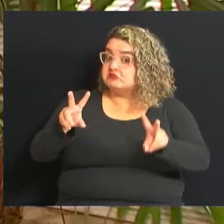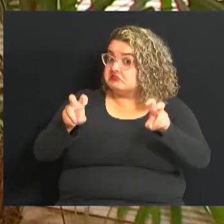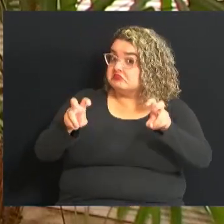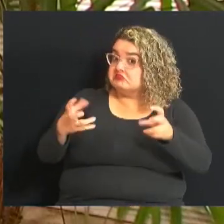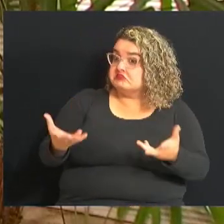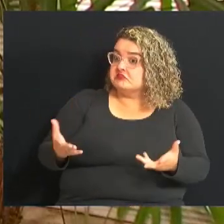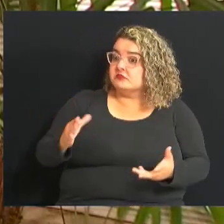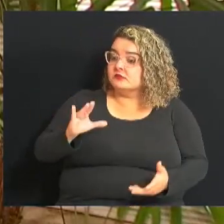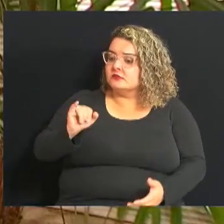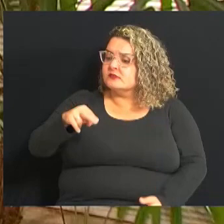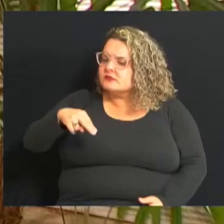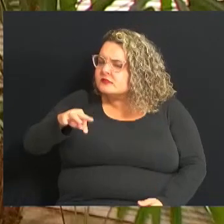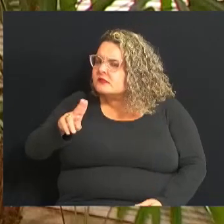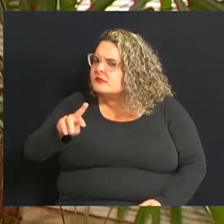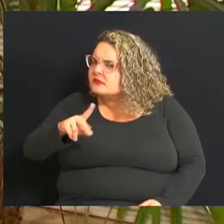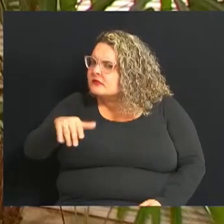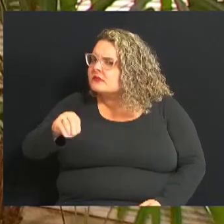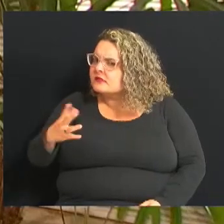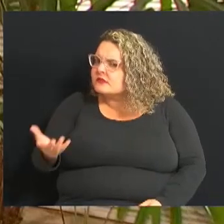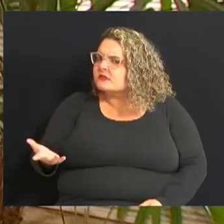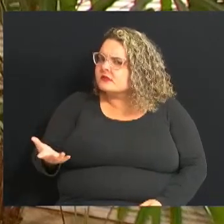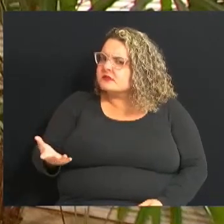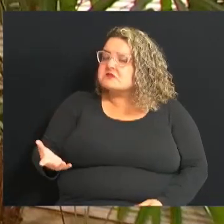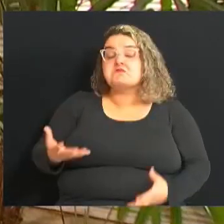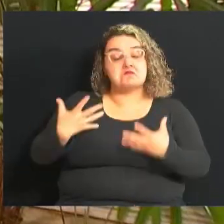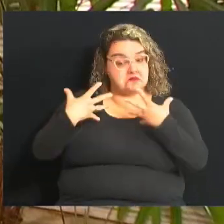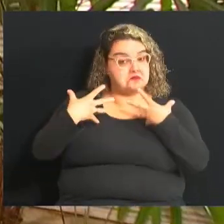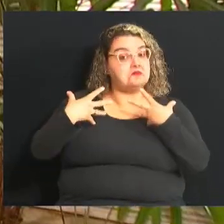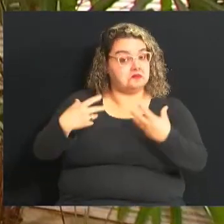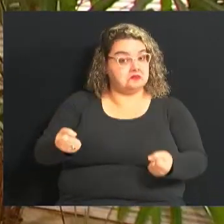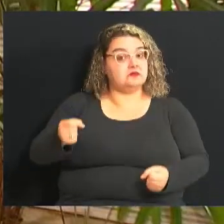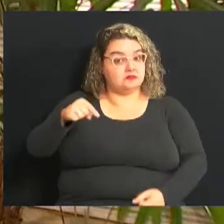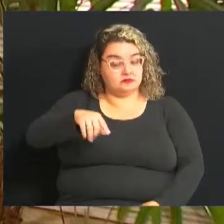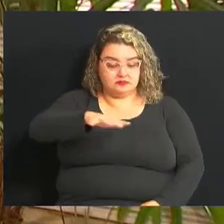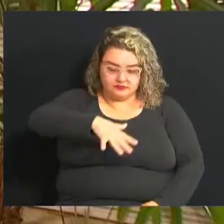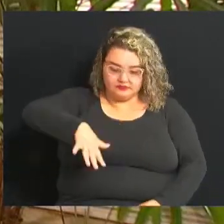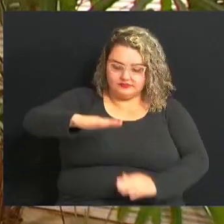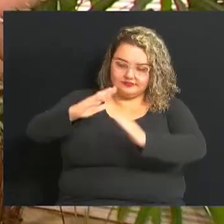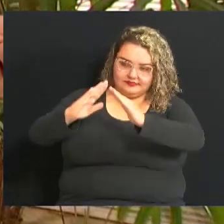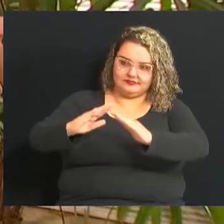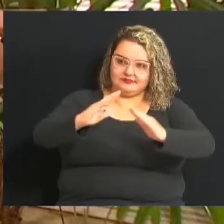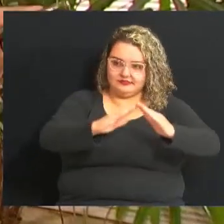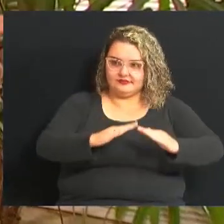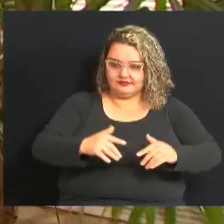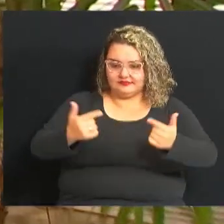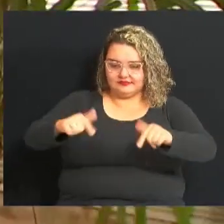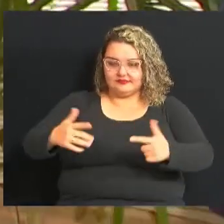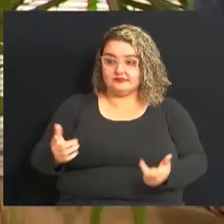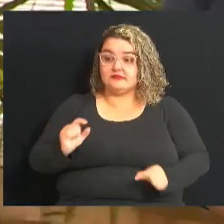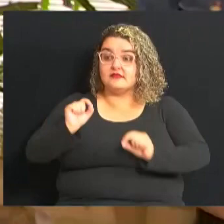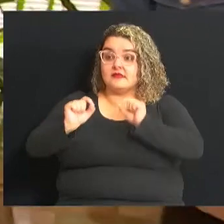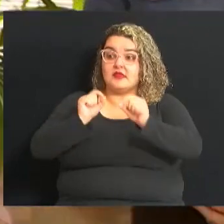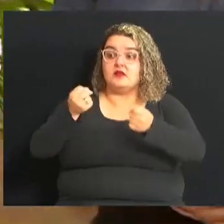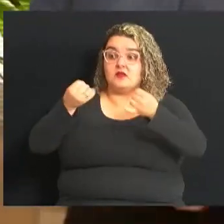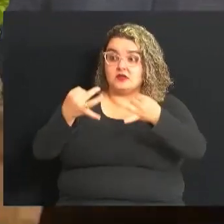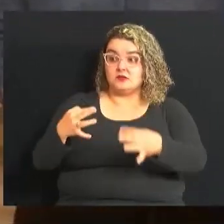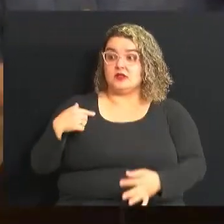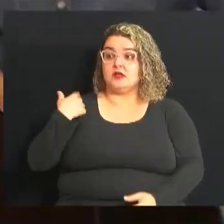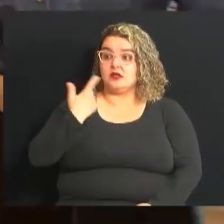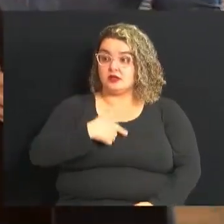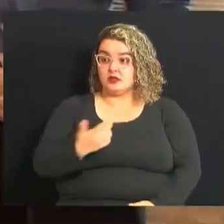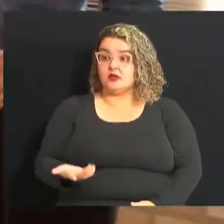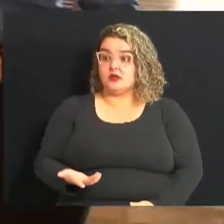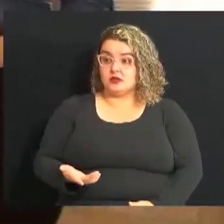envolve o cinturão, que foi muito bem aceita aqui pelos moradores. Bom, e quem vai falar mais conosco a